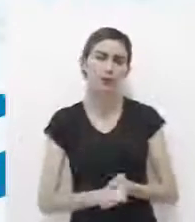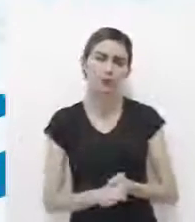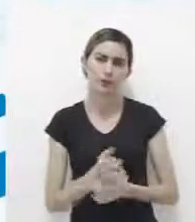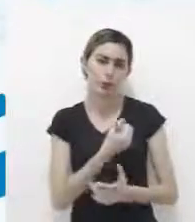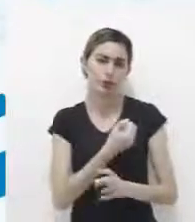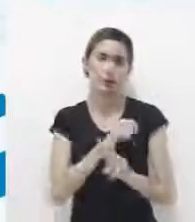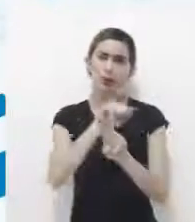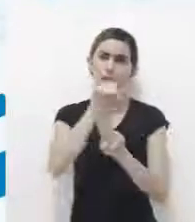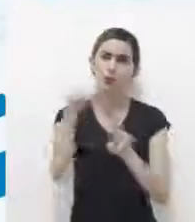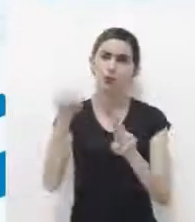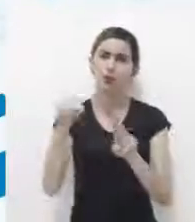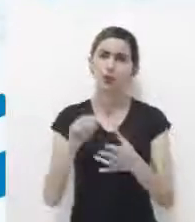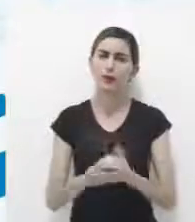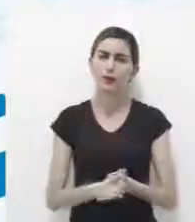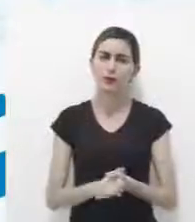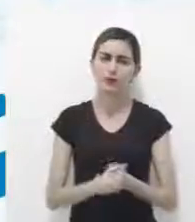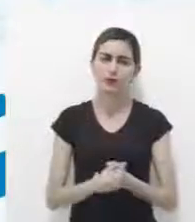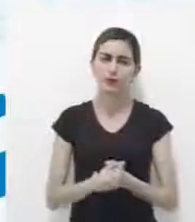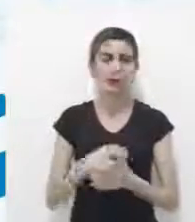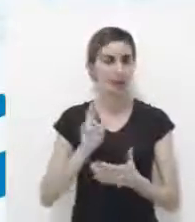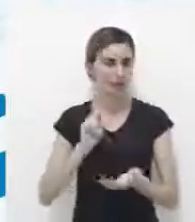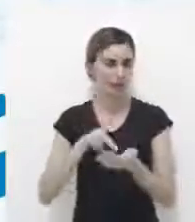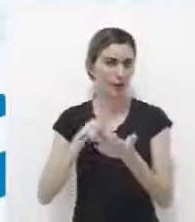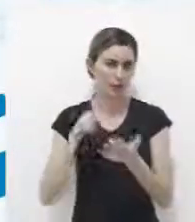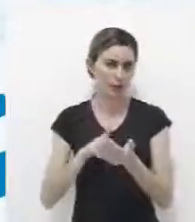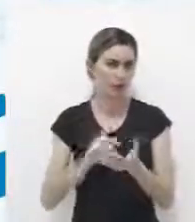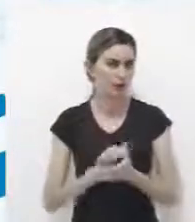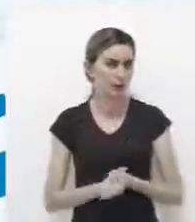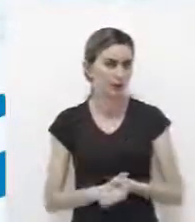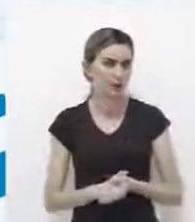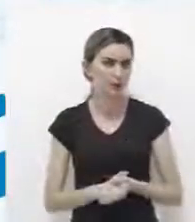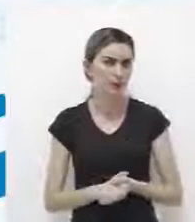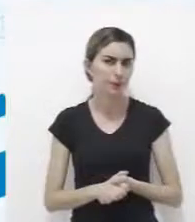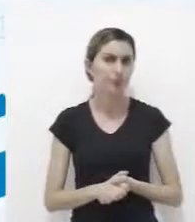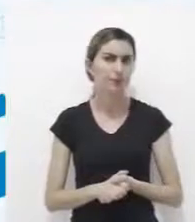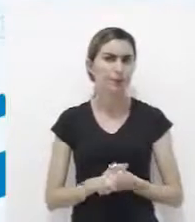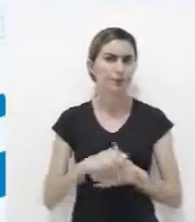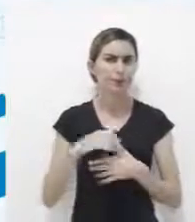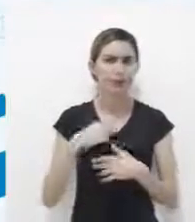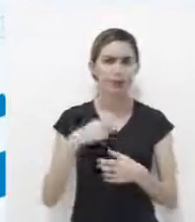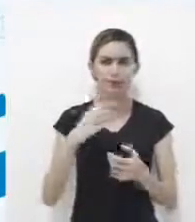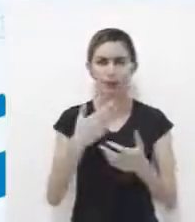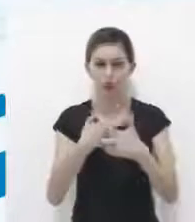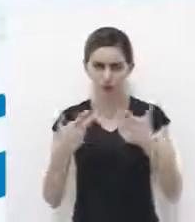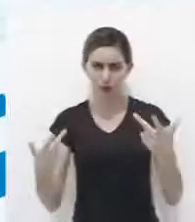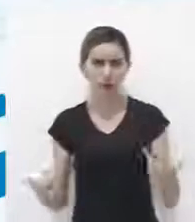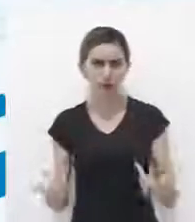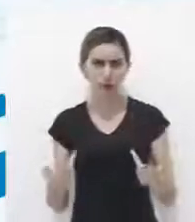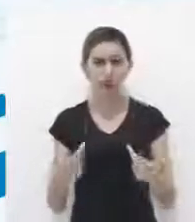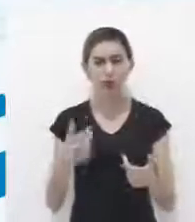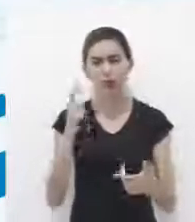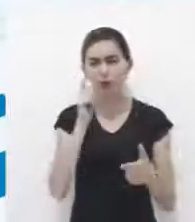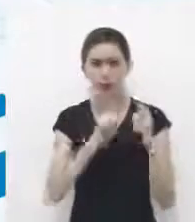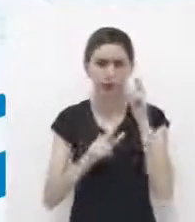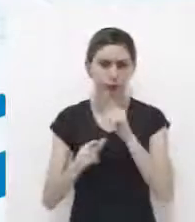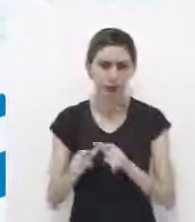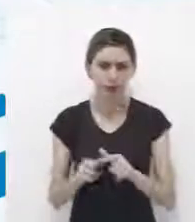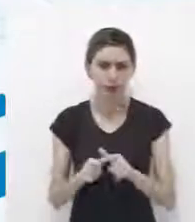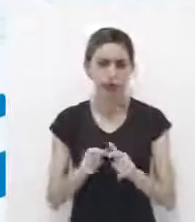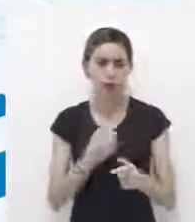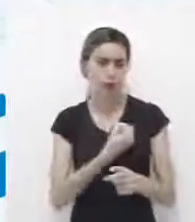Porque, na verdade, veja que sacada, porque, na verdade, gente, o fenômeno